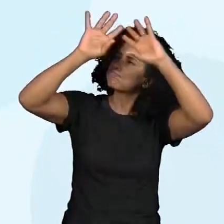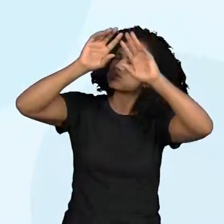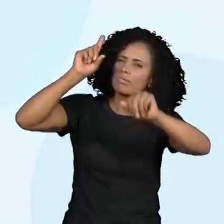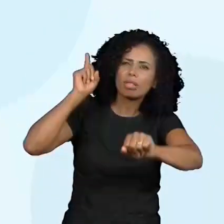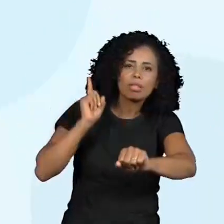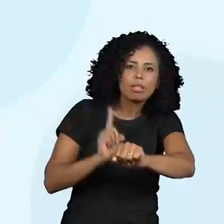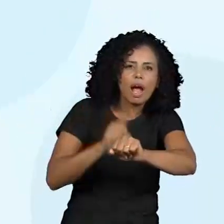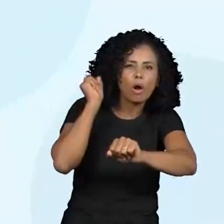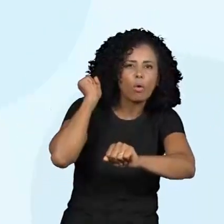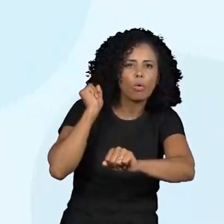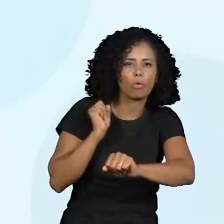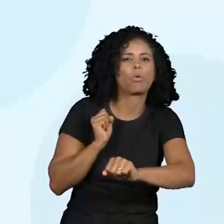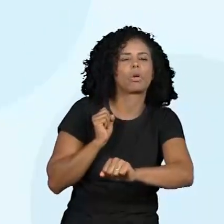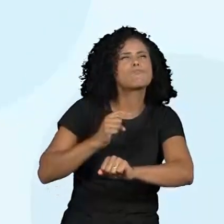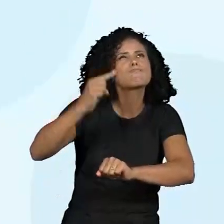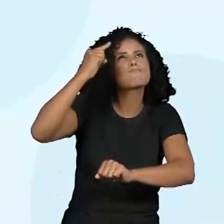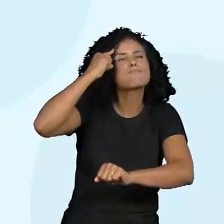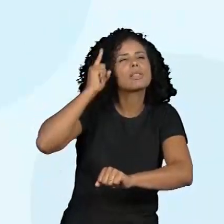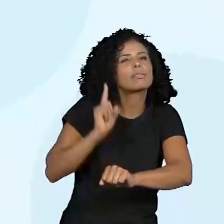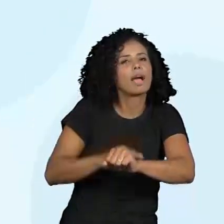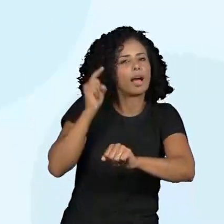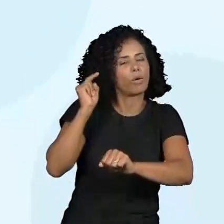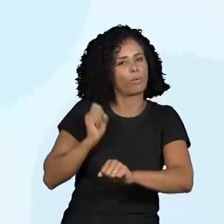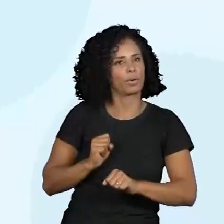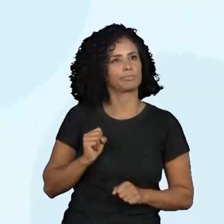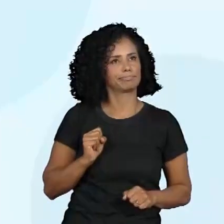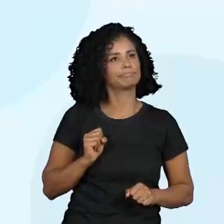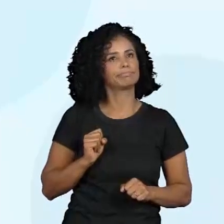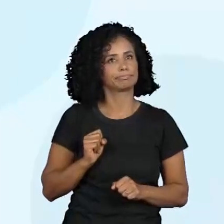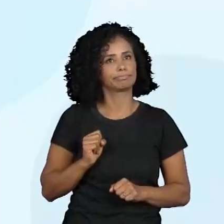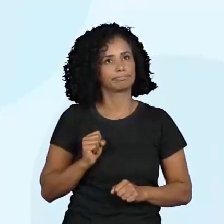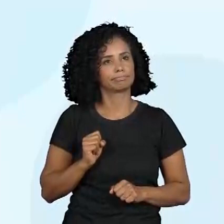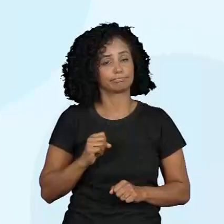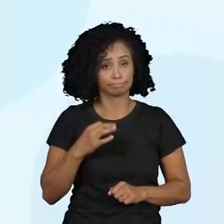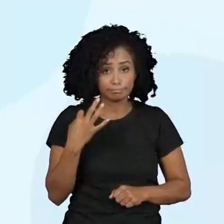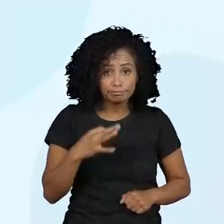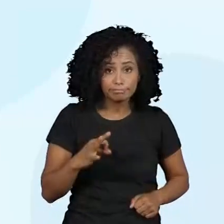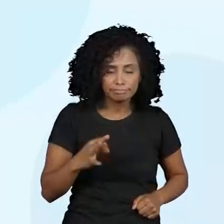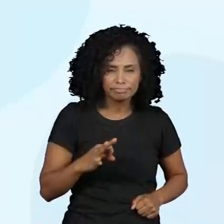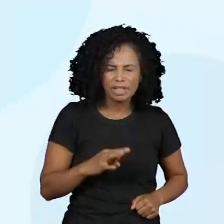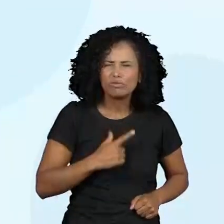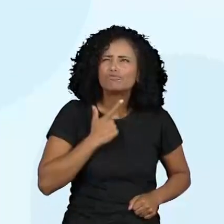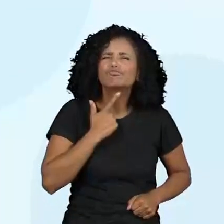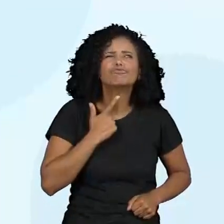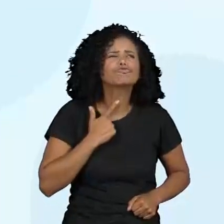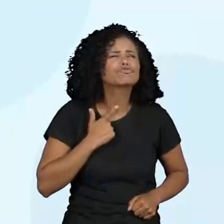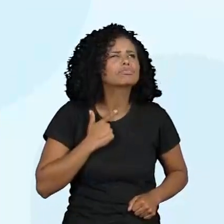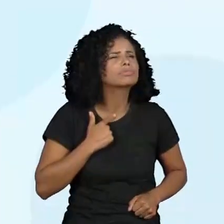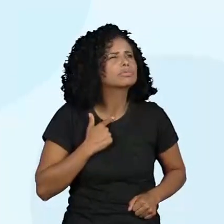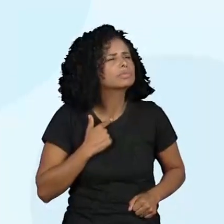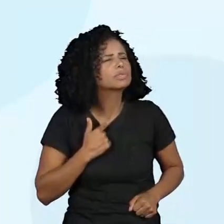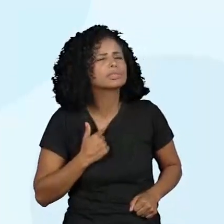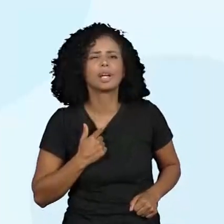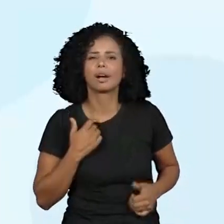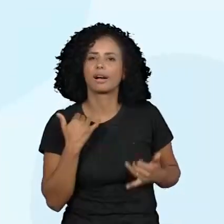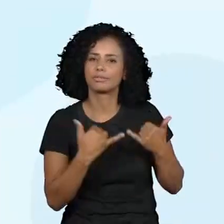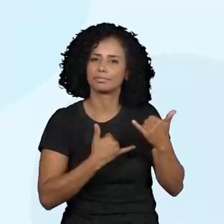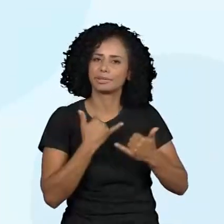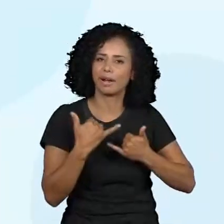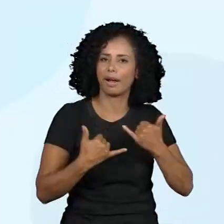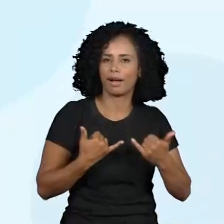bateu bateu Concordo concordo com o resto da frase uma vontade de